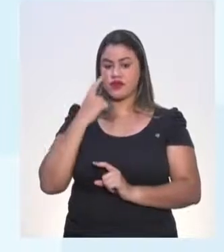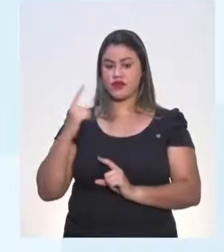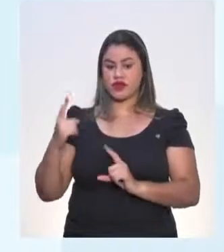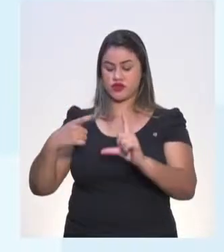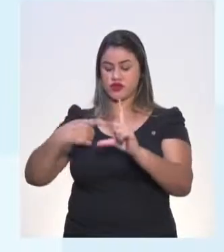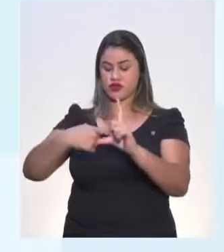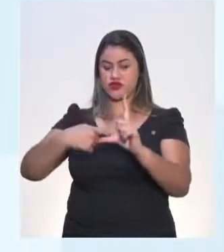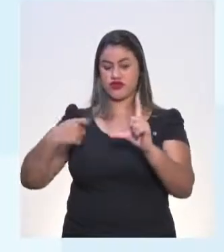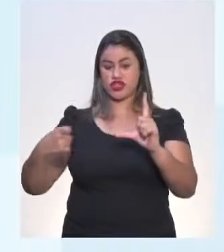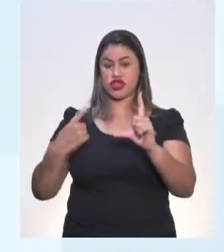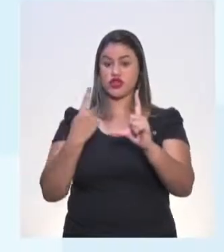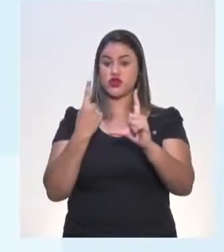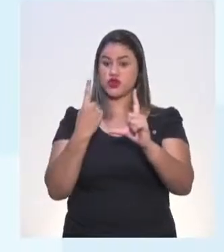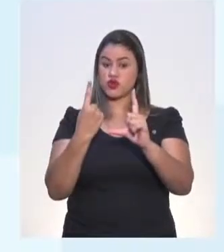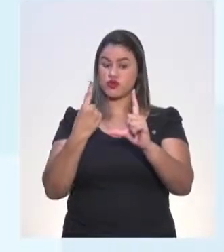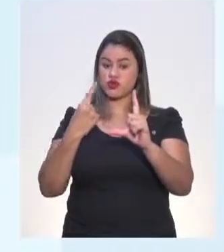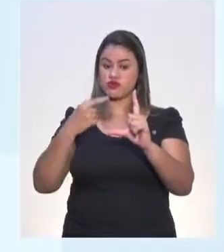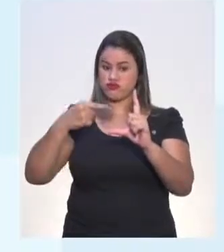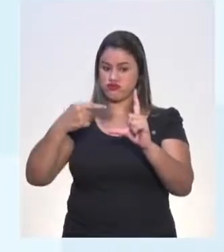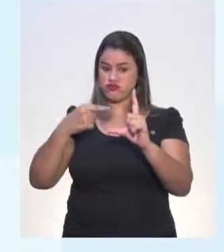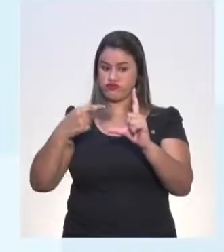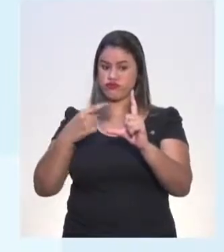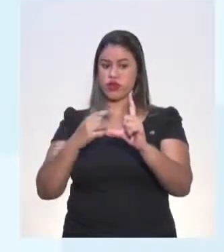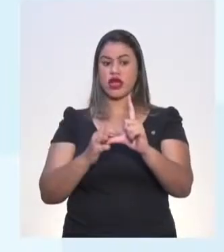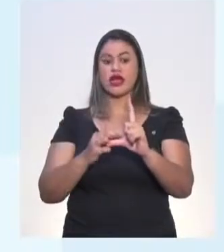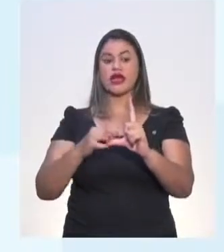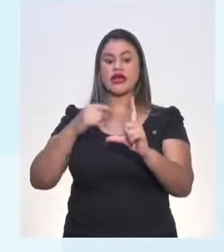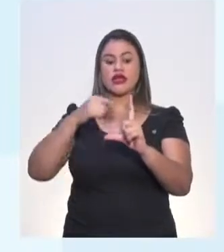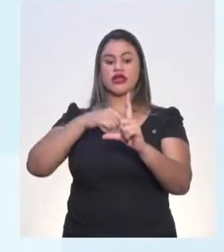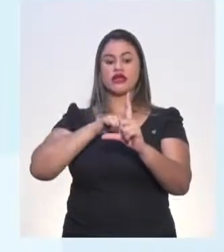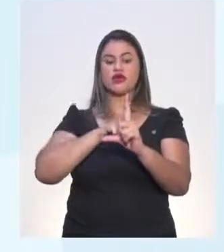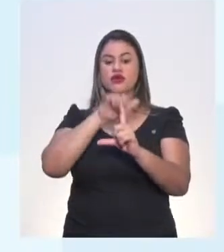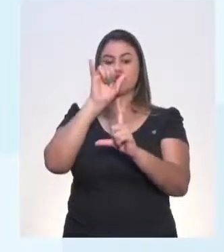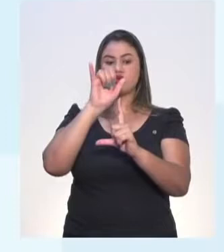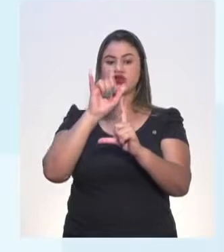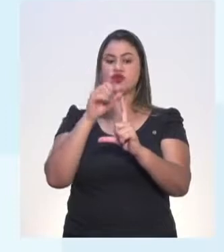x e 2 positivo do y. Então, ele tem aqui